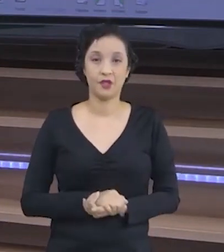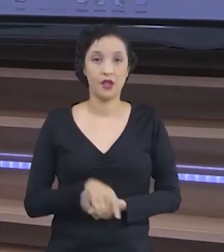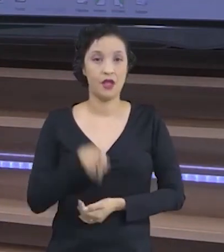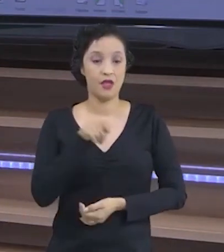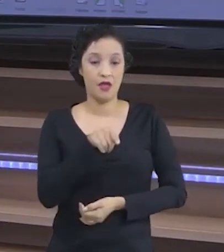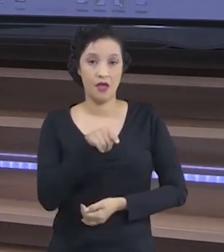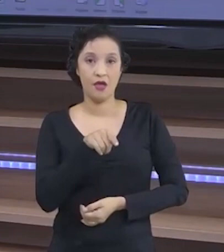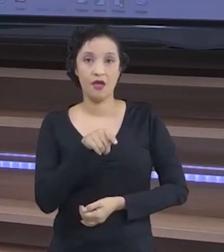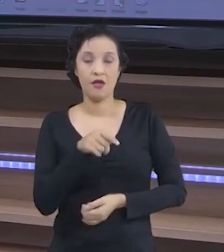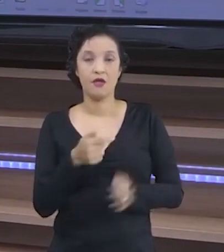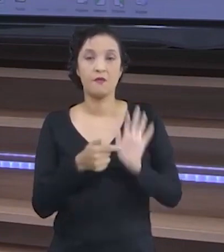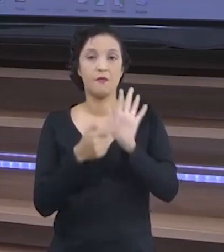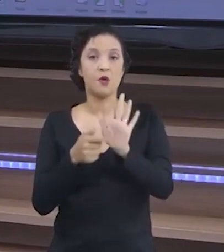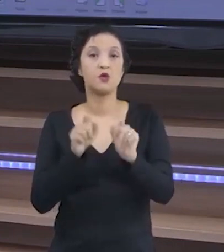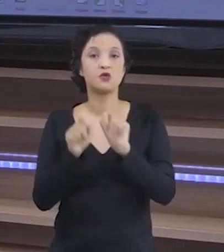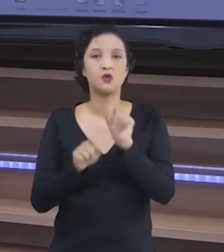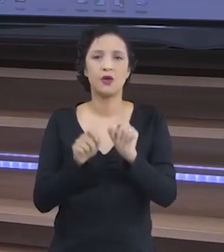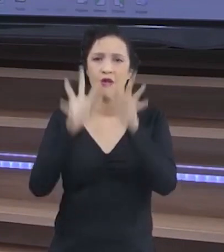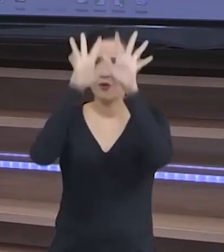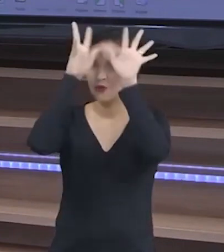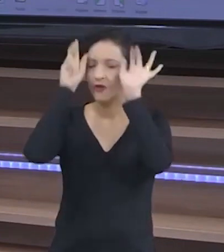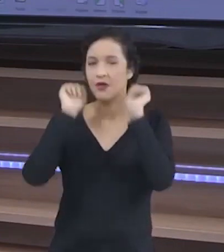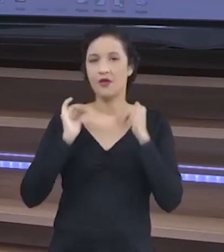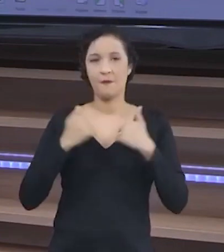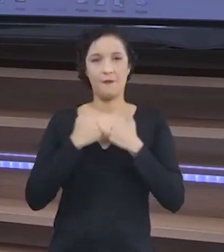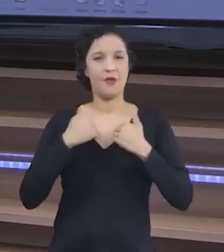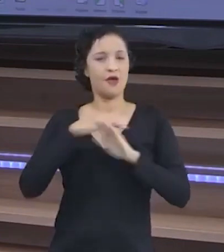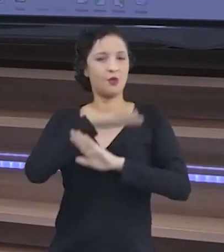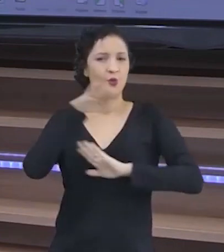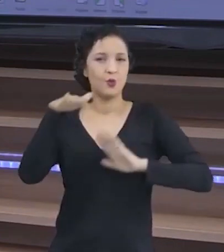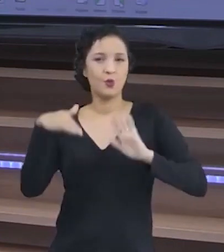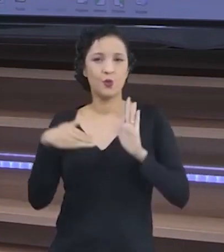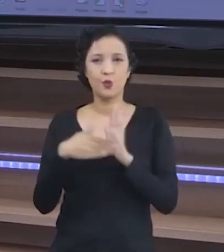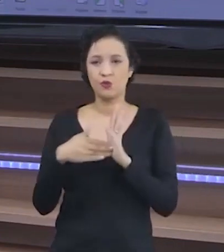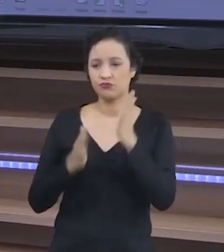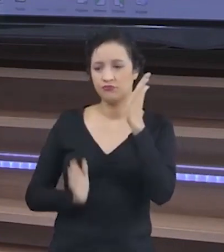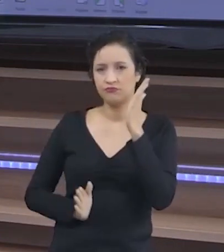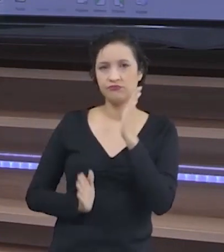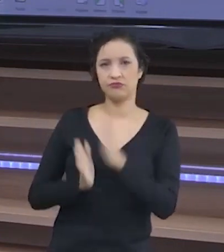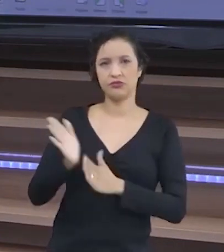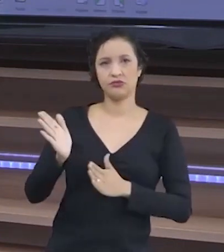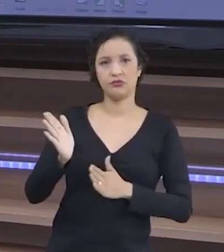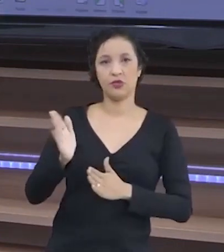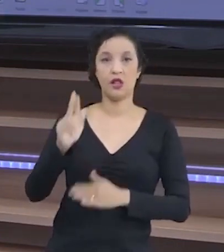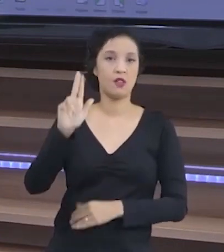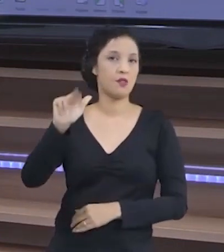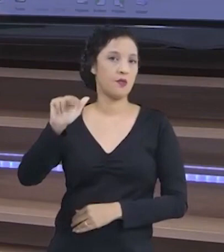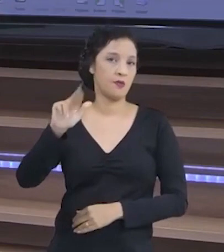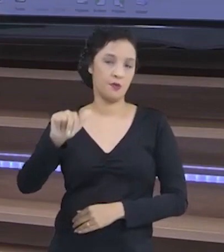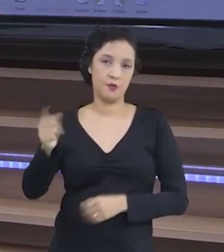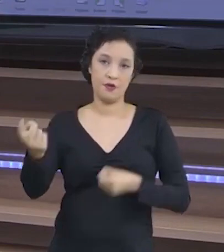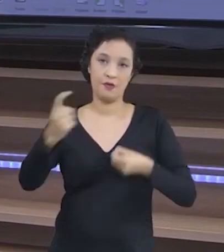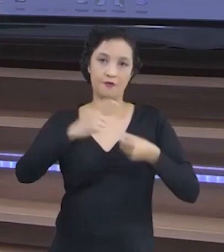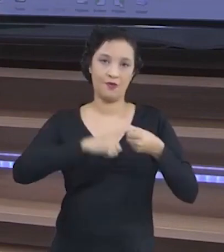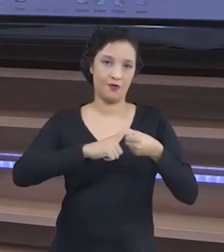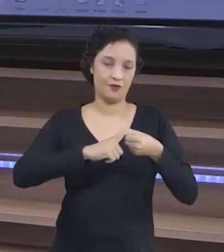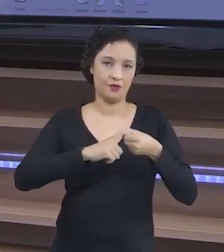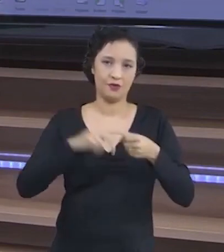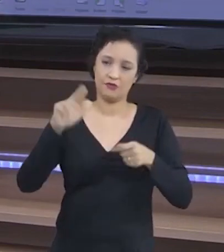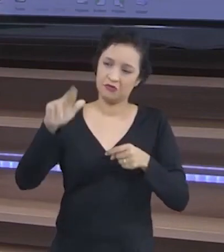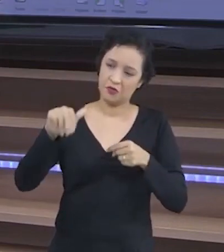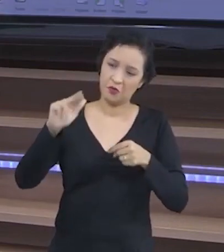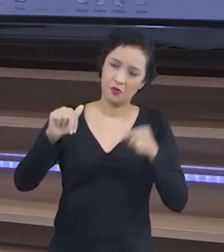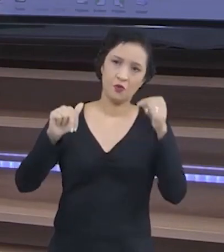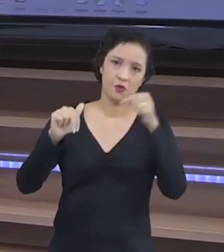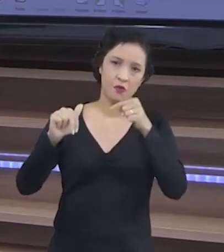eles falam que todos aqueles animais que estão saindo, eles vão para nunca mais voltar, eles estão dizendo que ele já